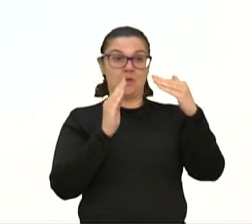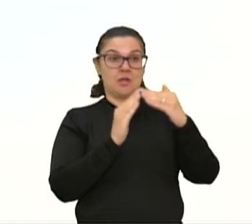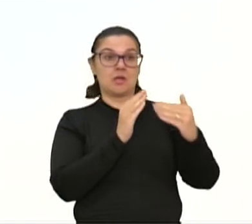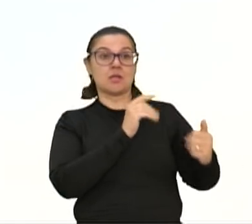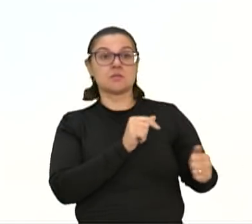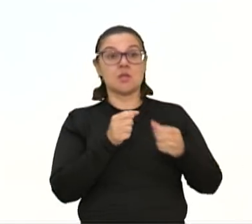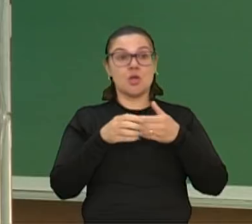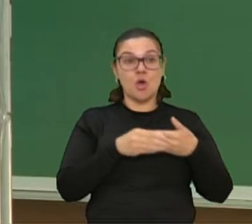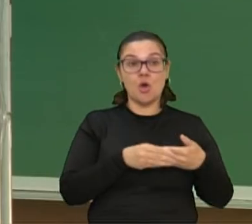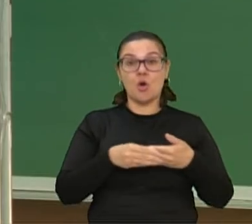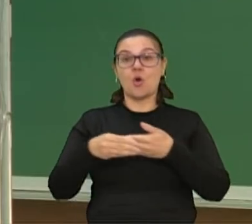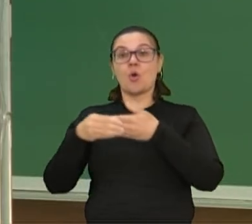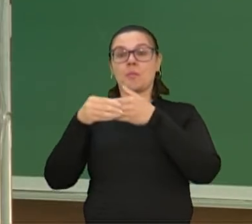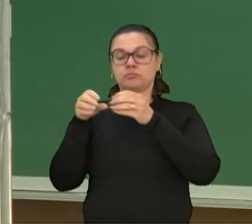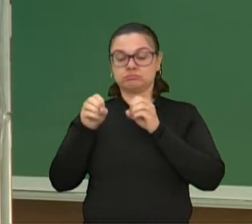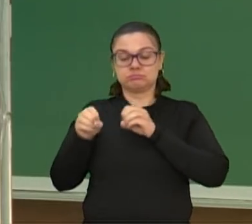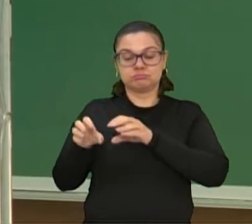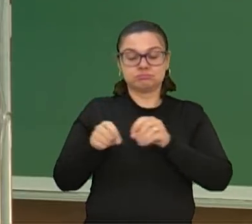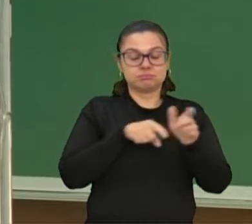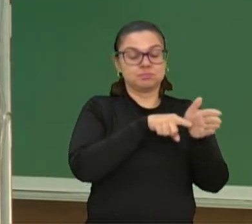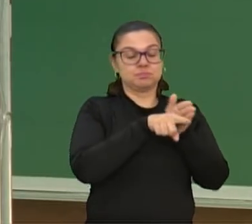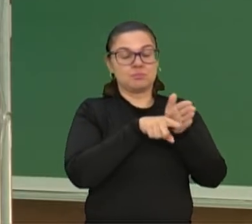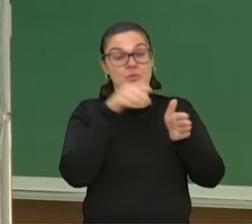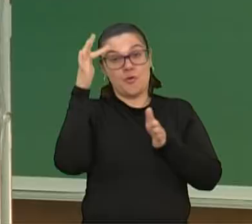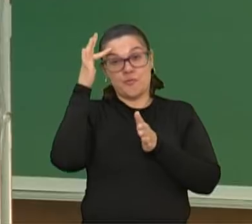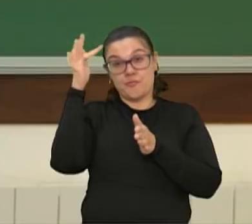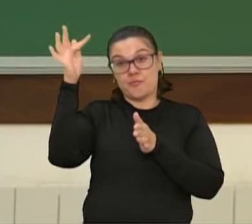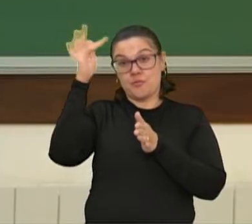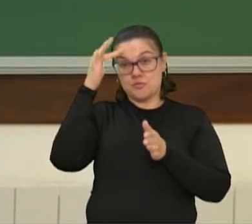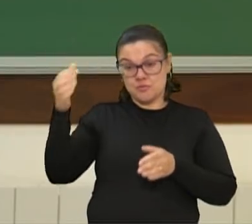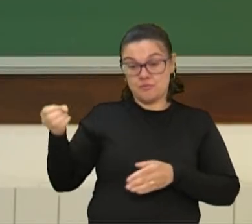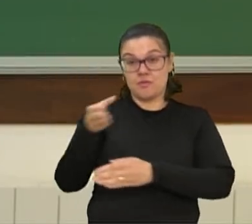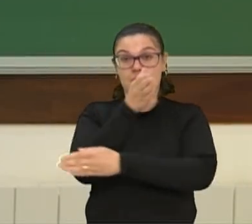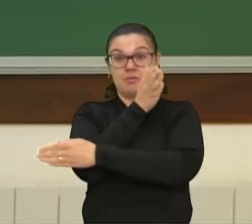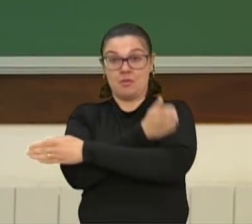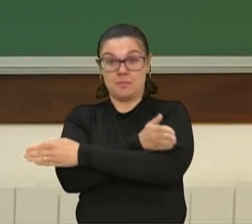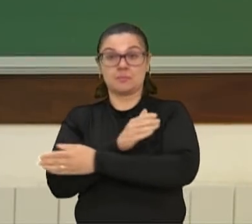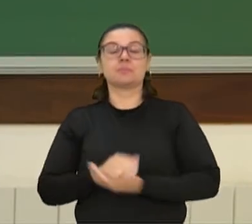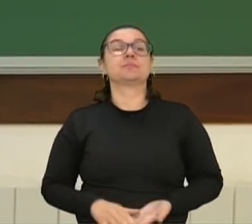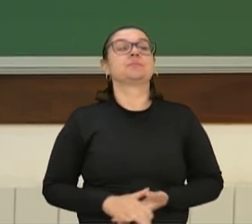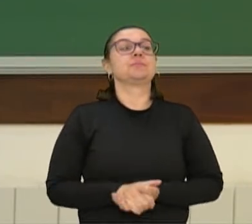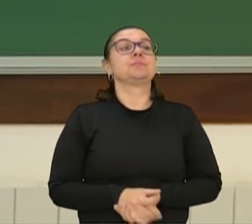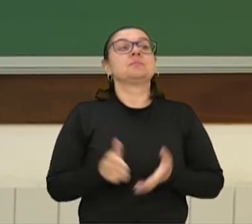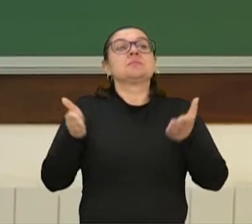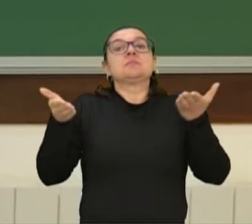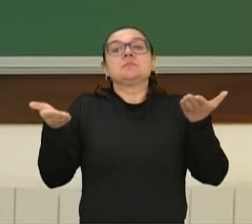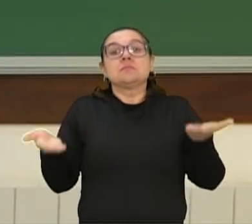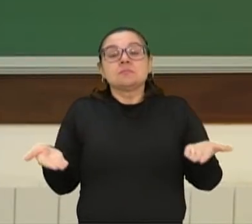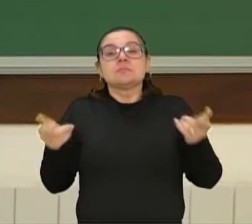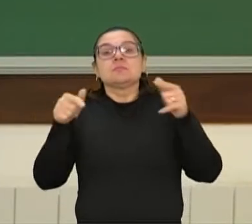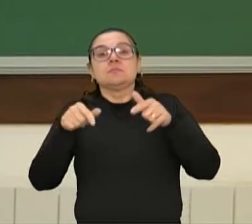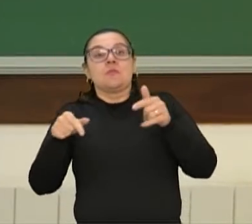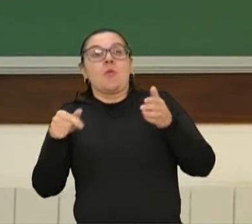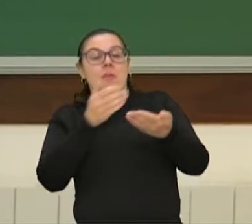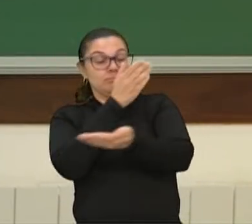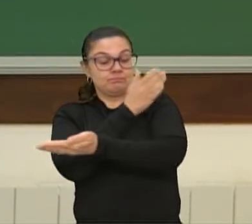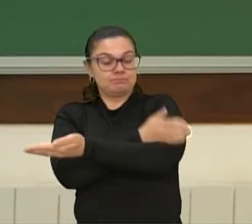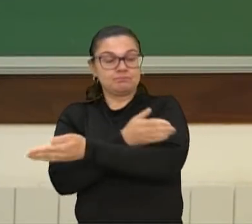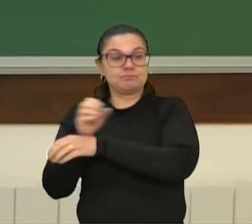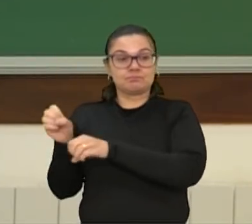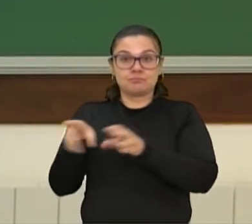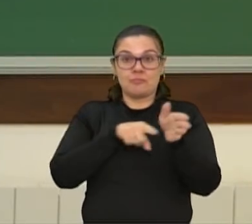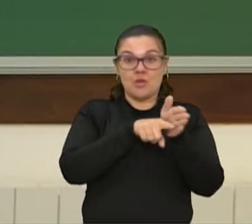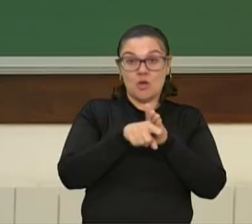dos precursores da escolástica. Veja bem, a escolástica está se formando,